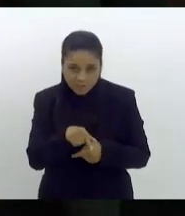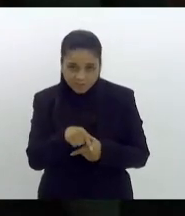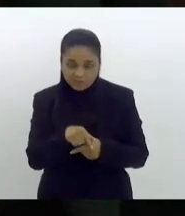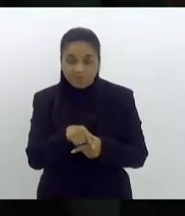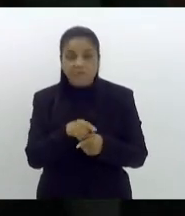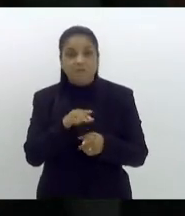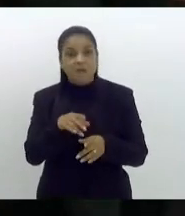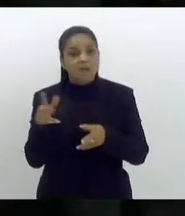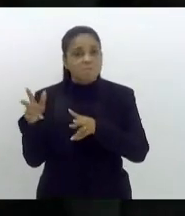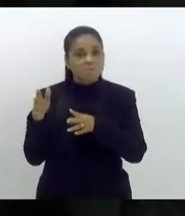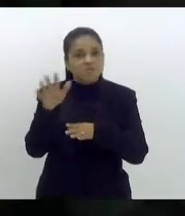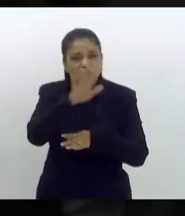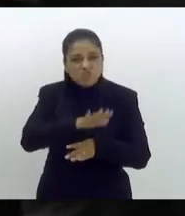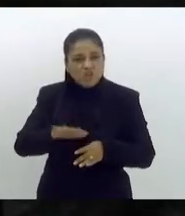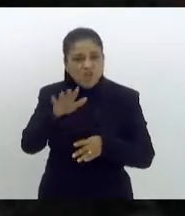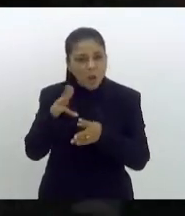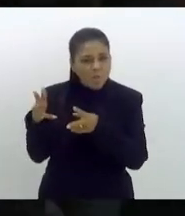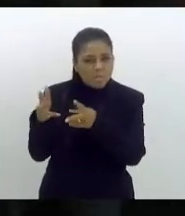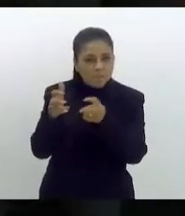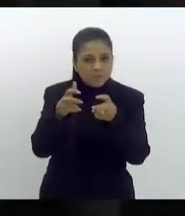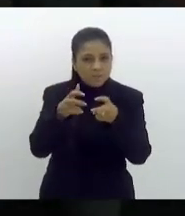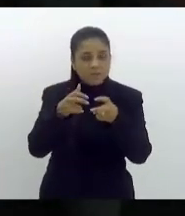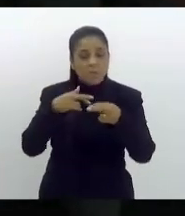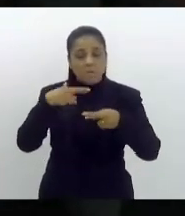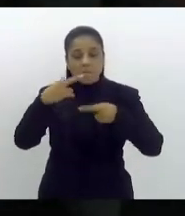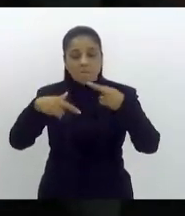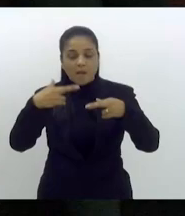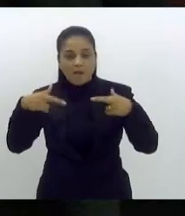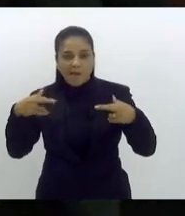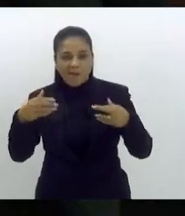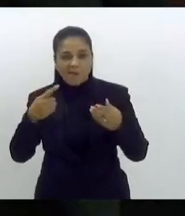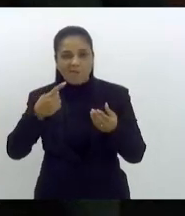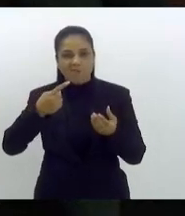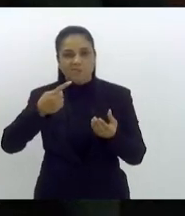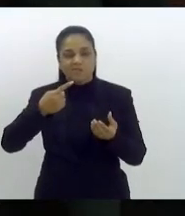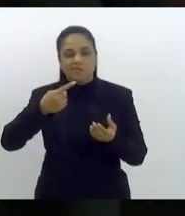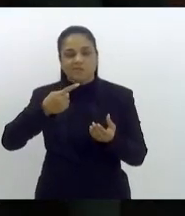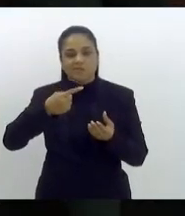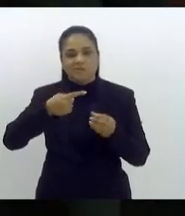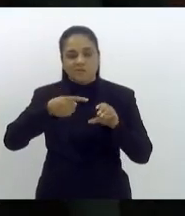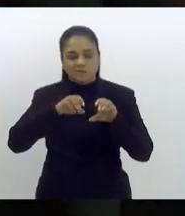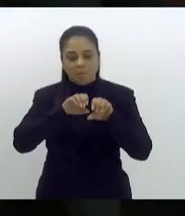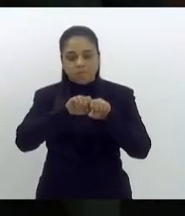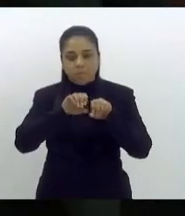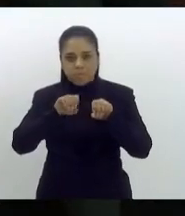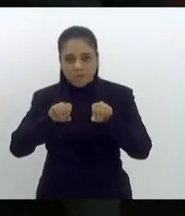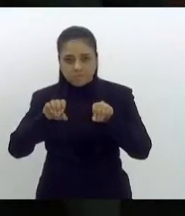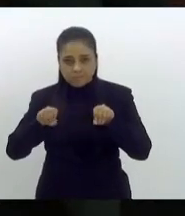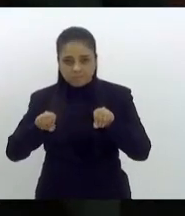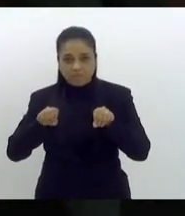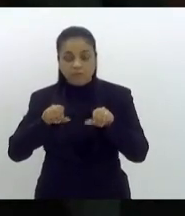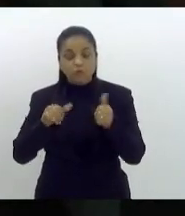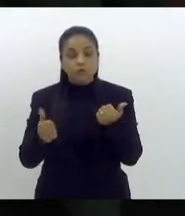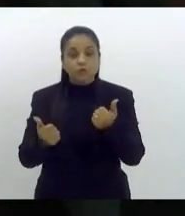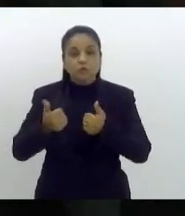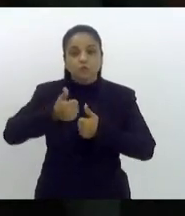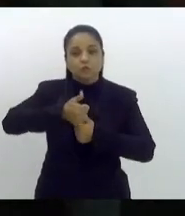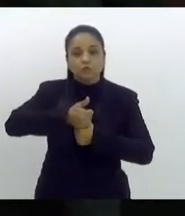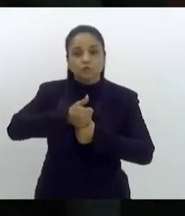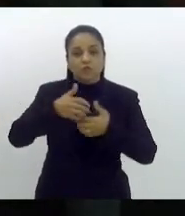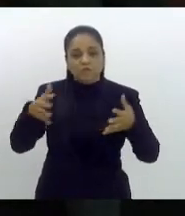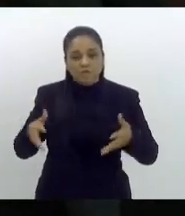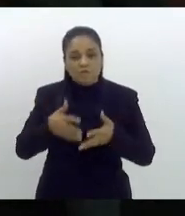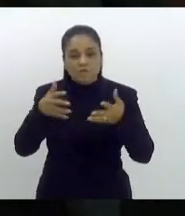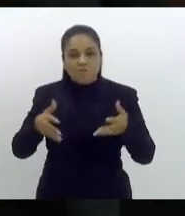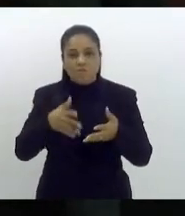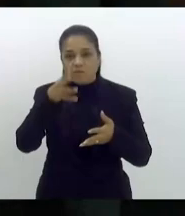é que o antigo macarrão com salsicha foi substituído por salada frango